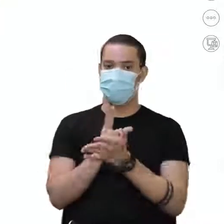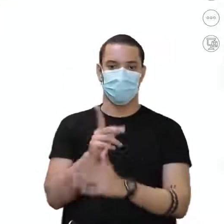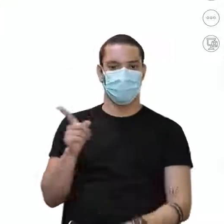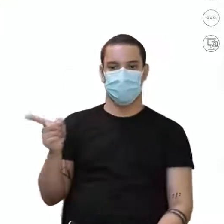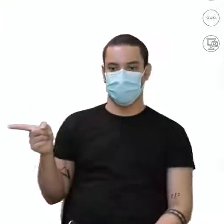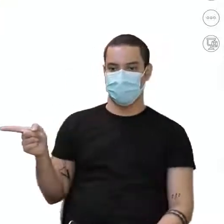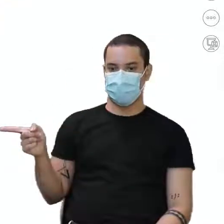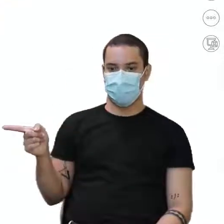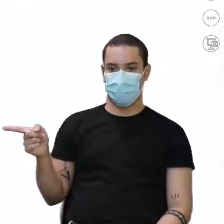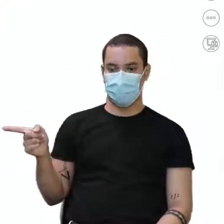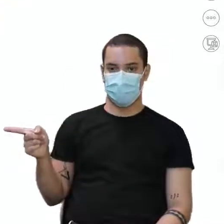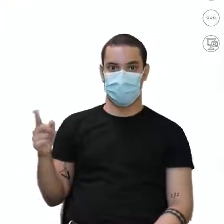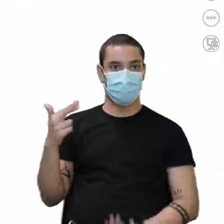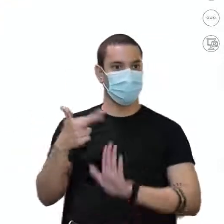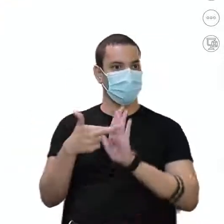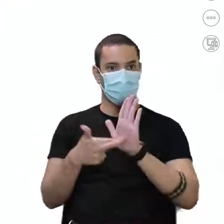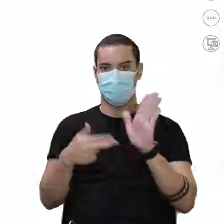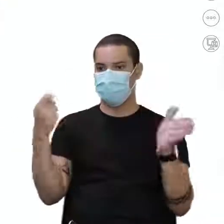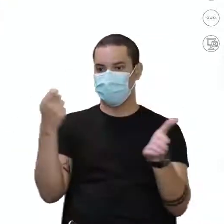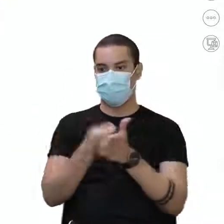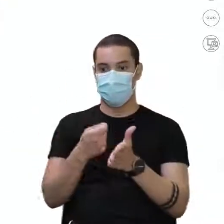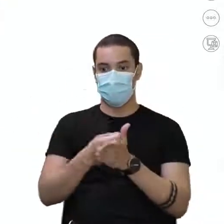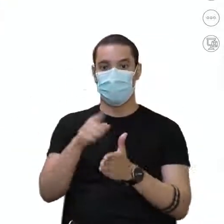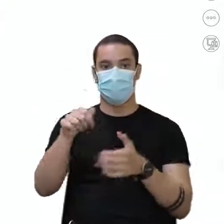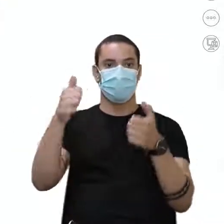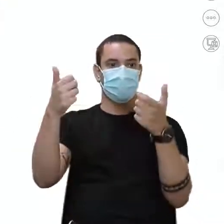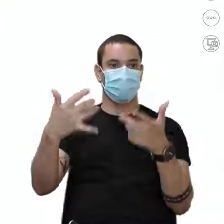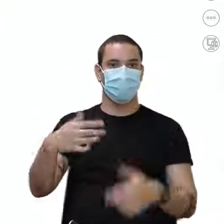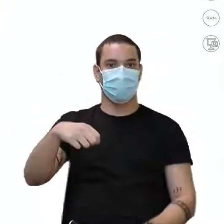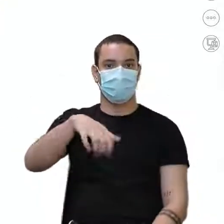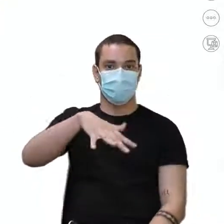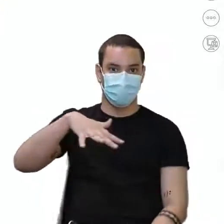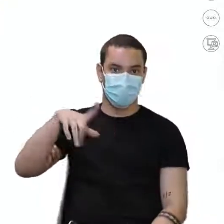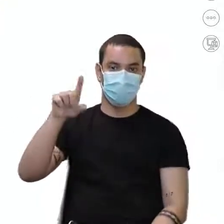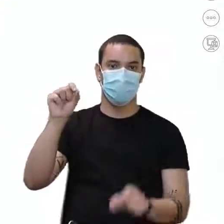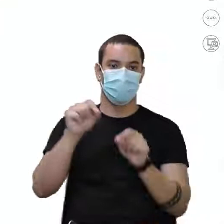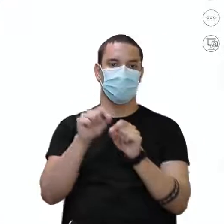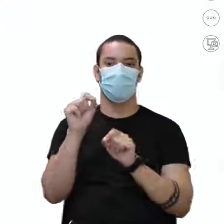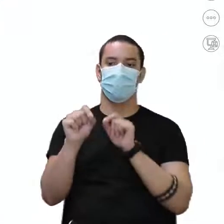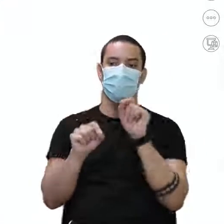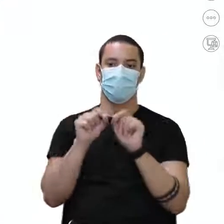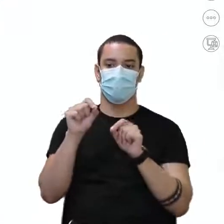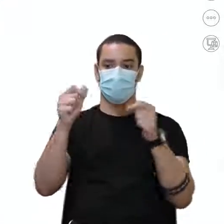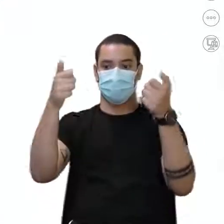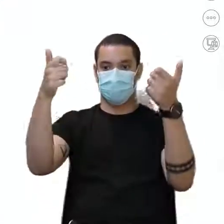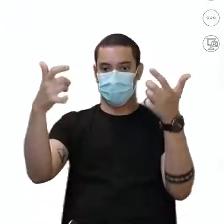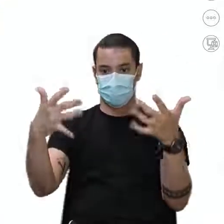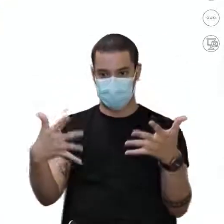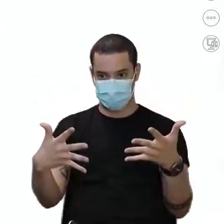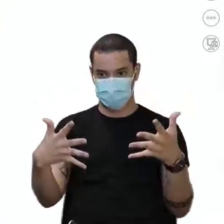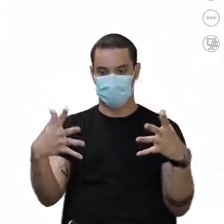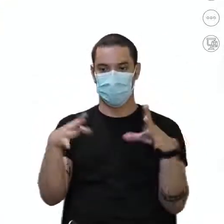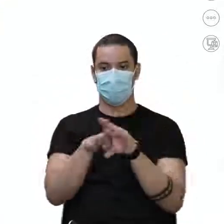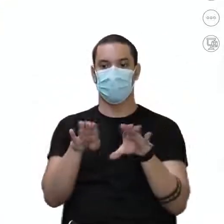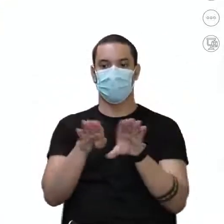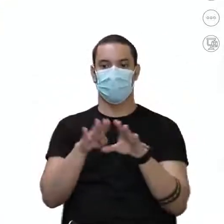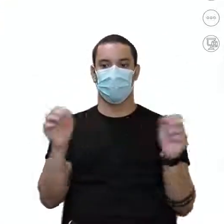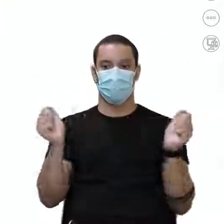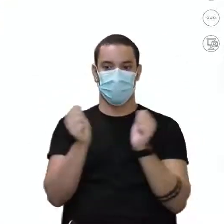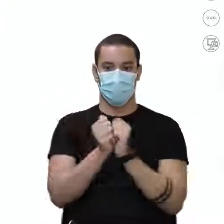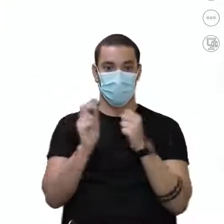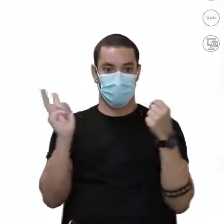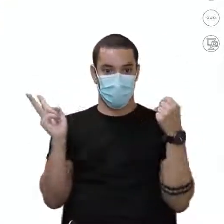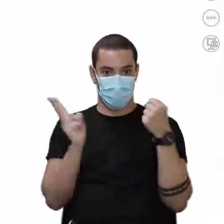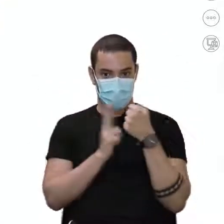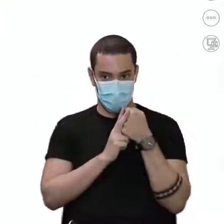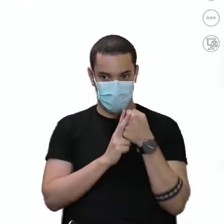been. Sempre. E aí você vai colocar a situação que você anda fazendo ultimamente. E aí essa situação, ela vem com o seu